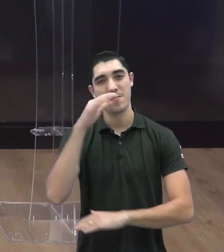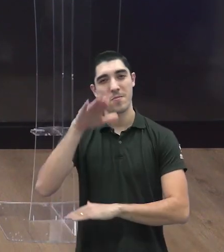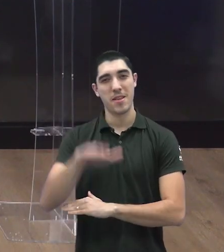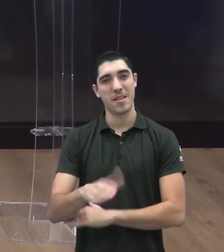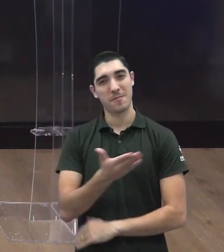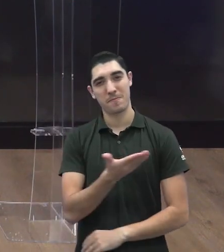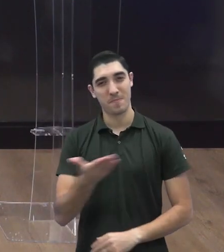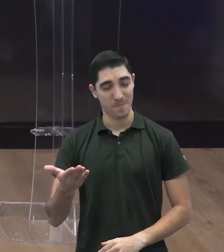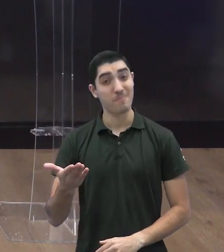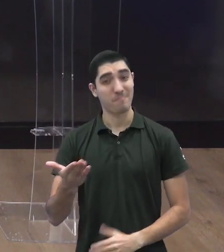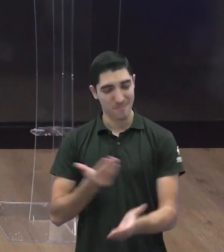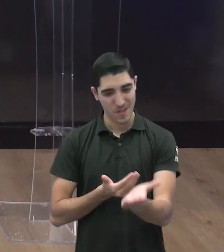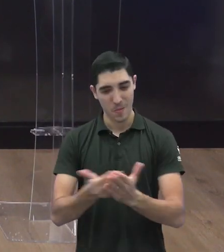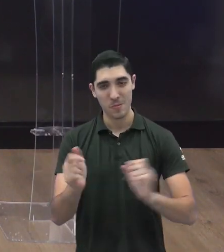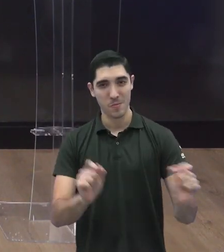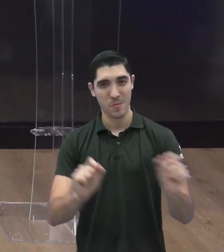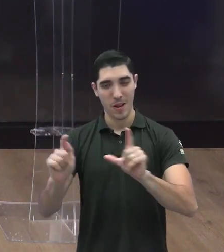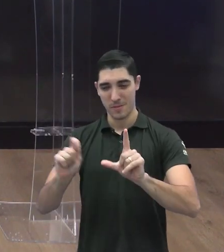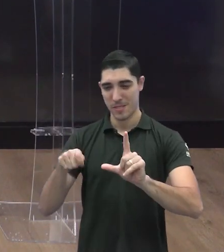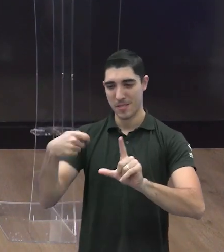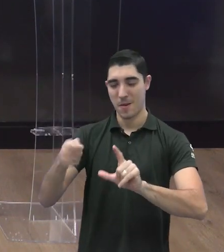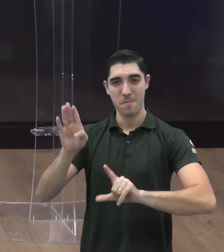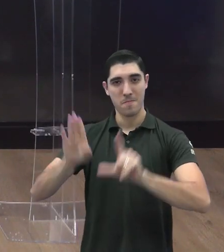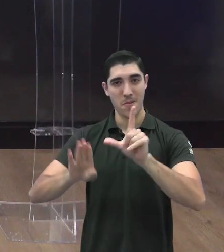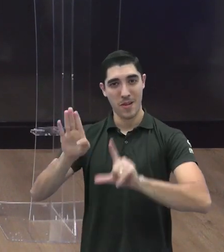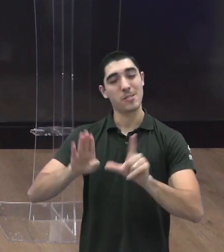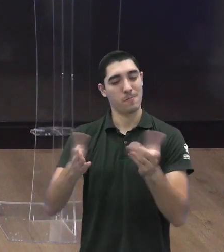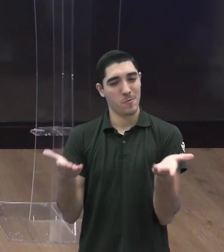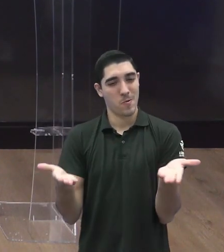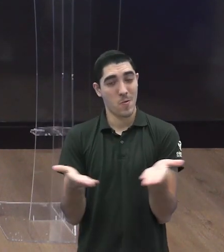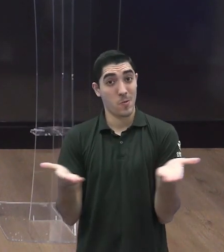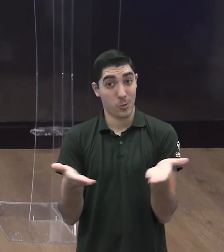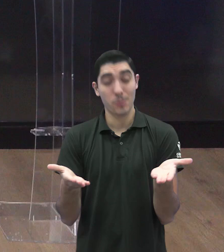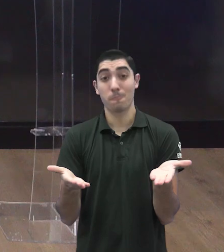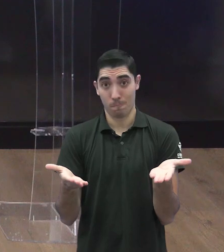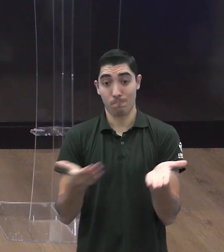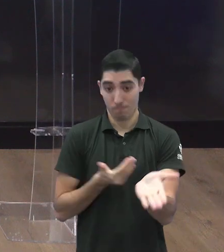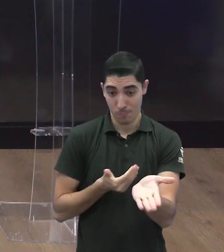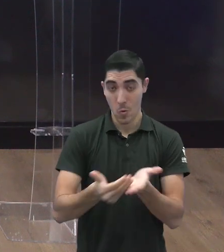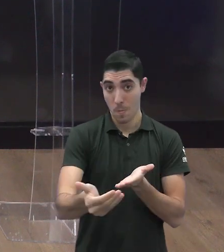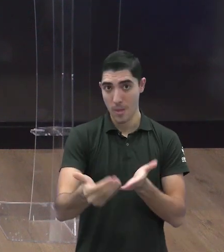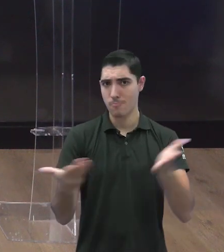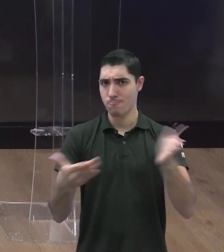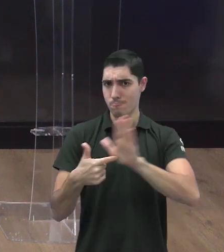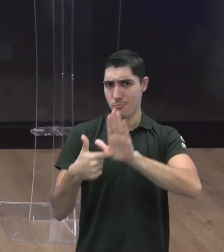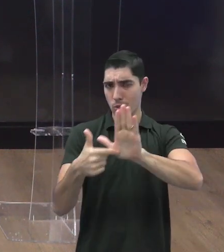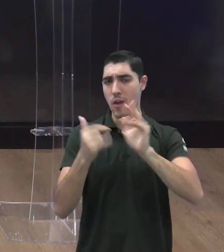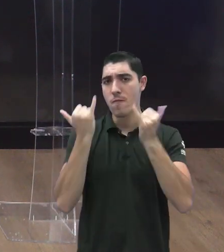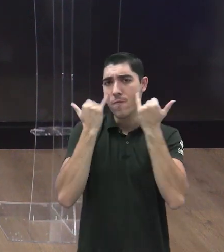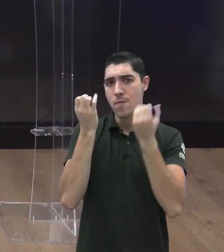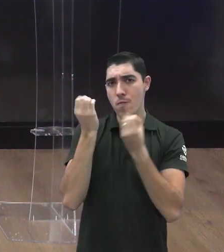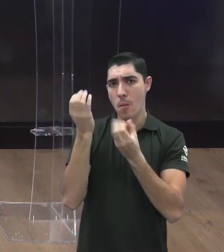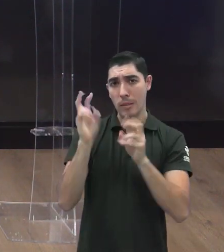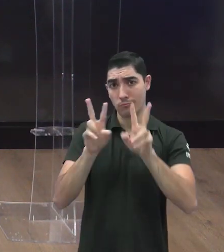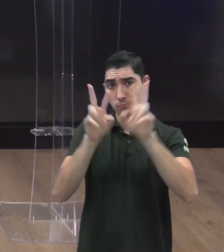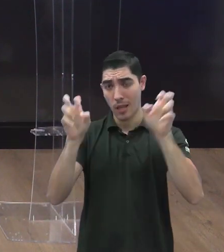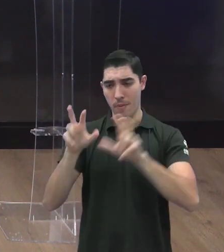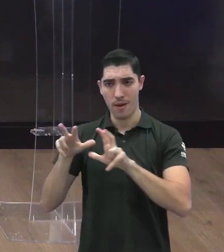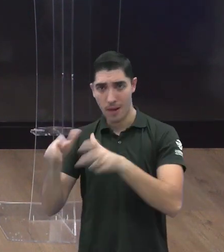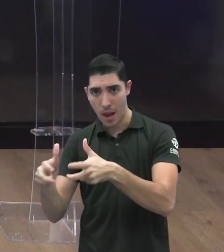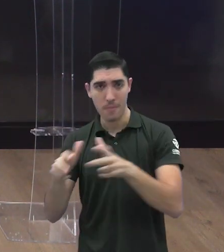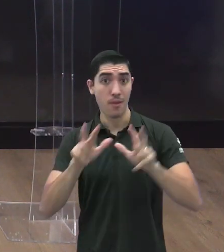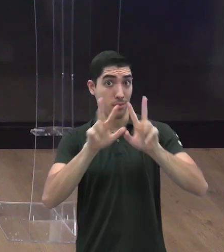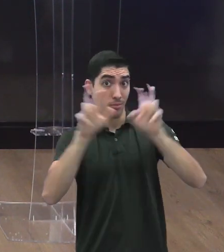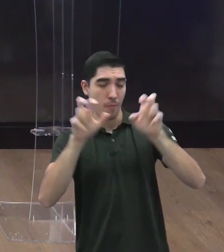Ótima tarde para você. Chegamos com o boletim legislativo de hoje. A partir de agora, você acompanha notícias sobre a